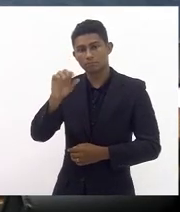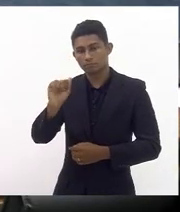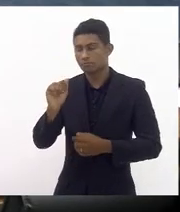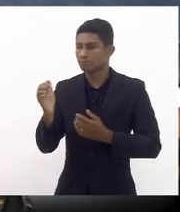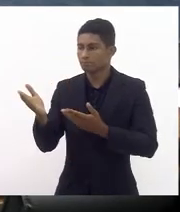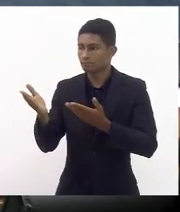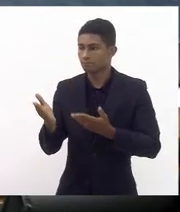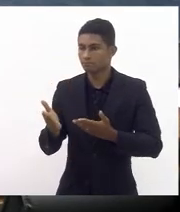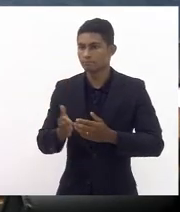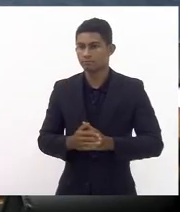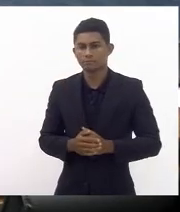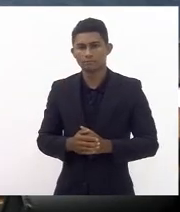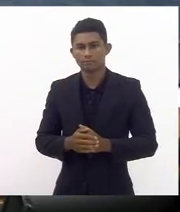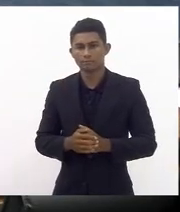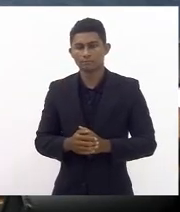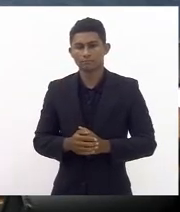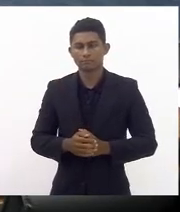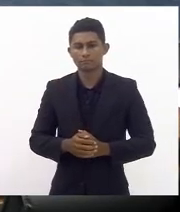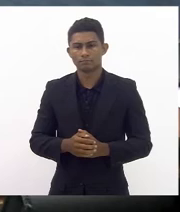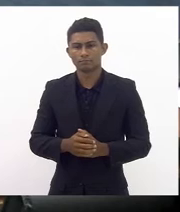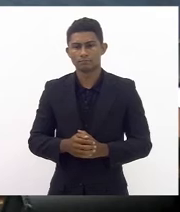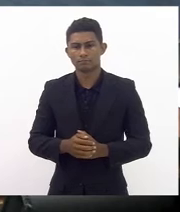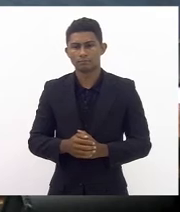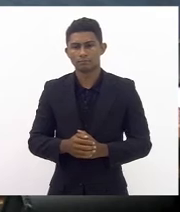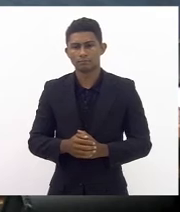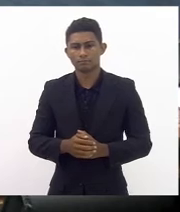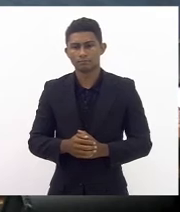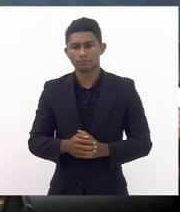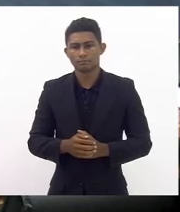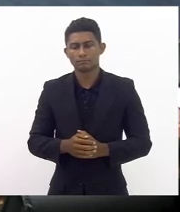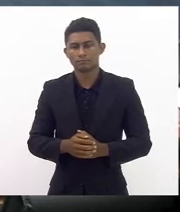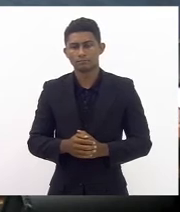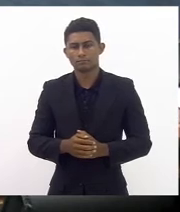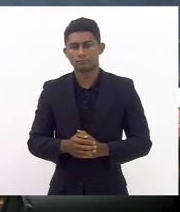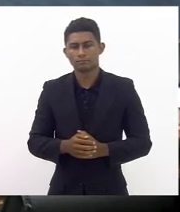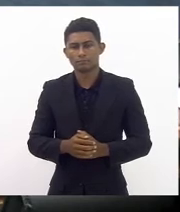É autora? Isso. Oi.